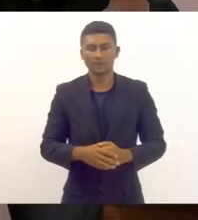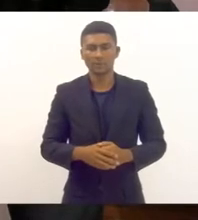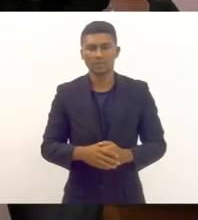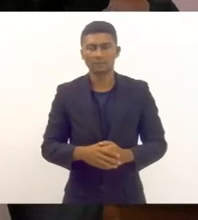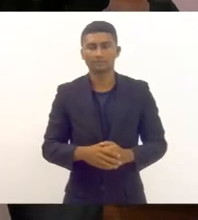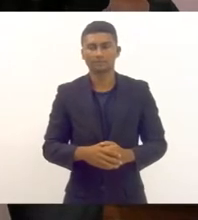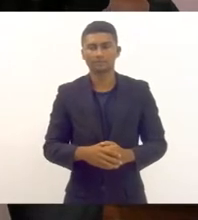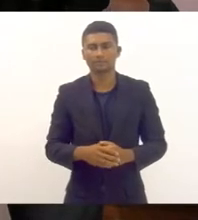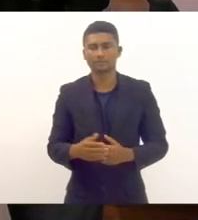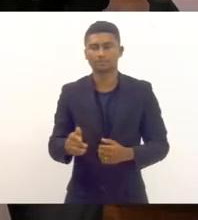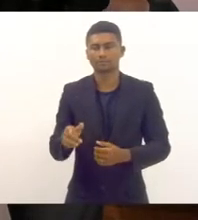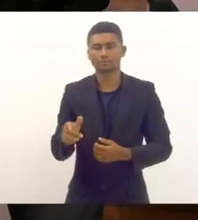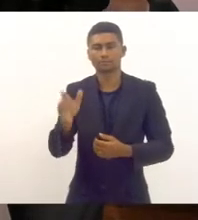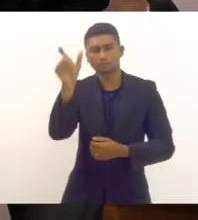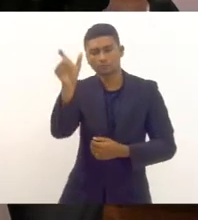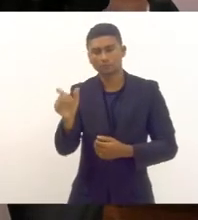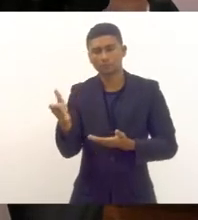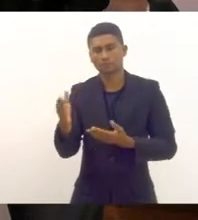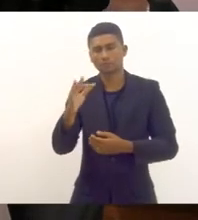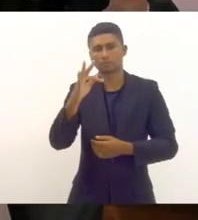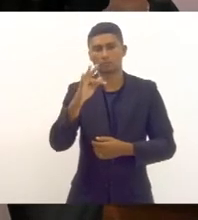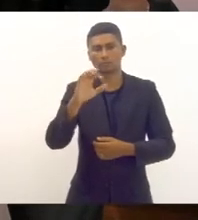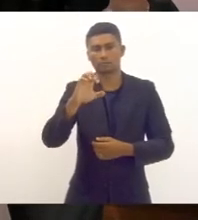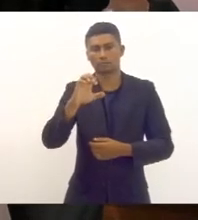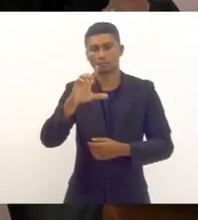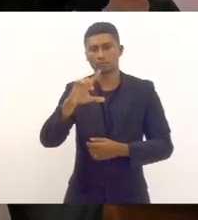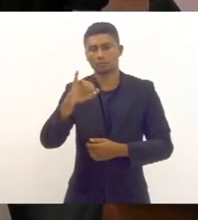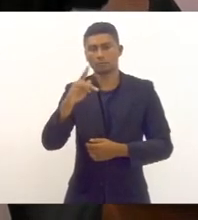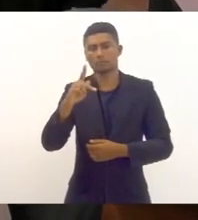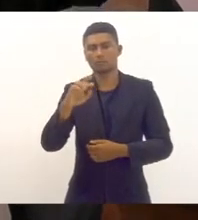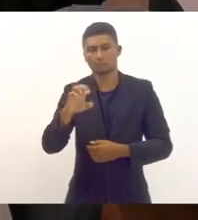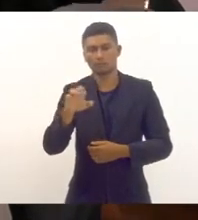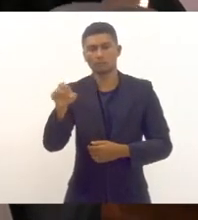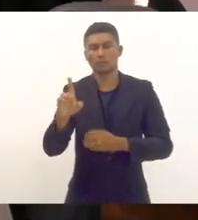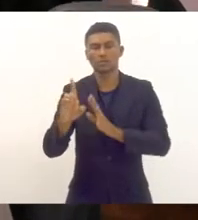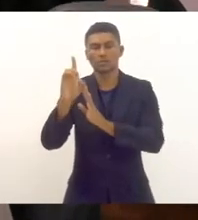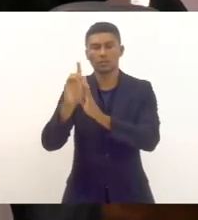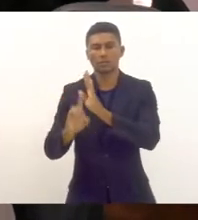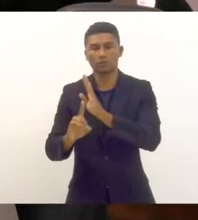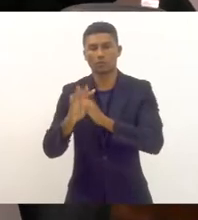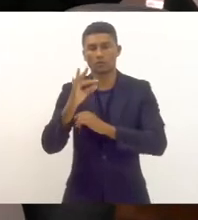Senhor Felipe Coelho, diretor da FETranscarga.